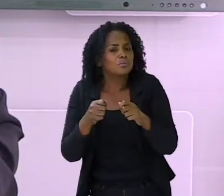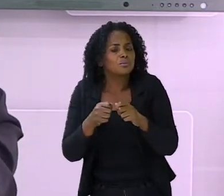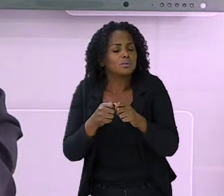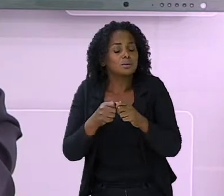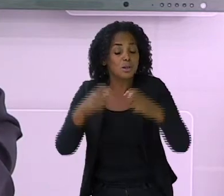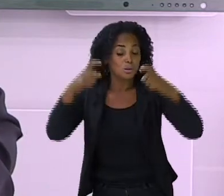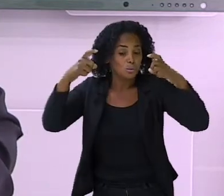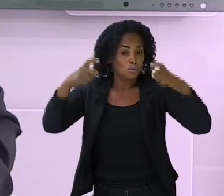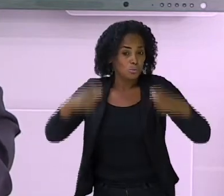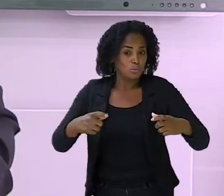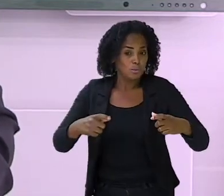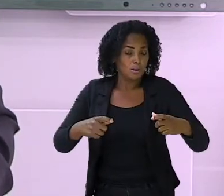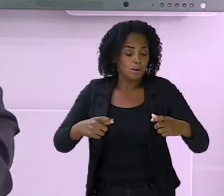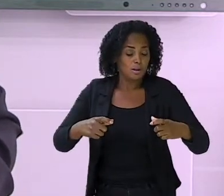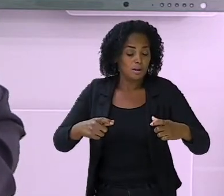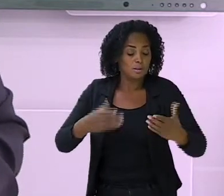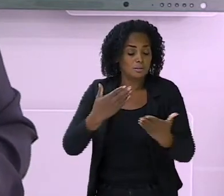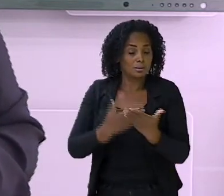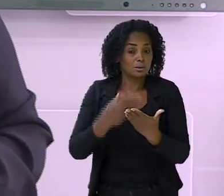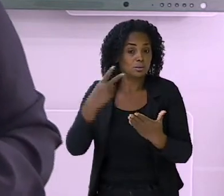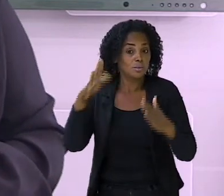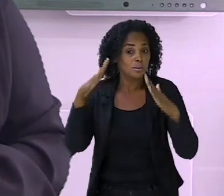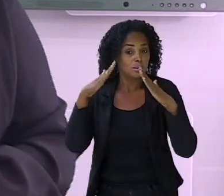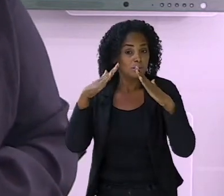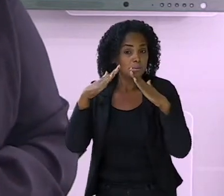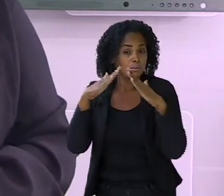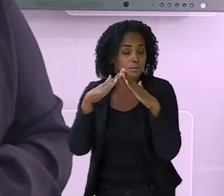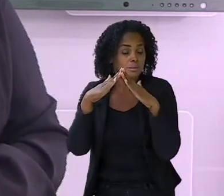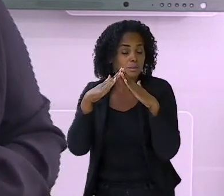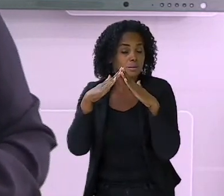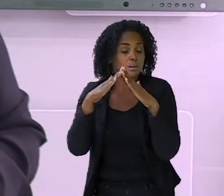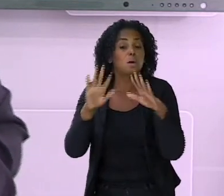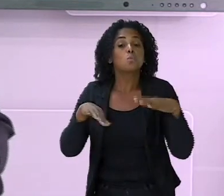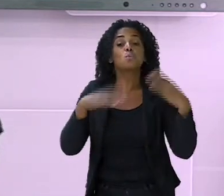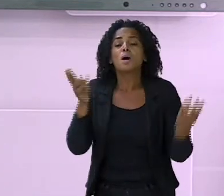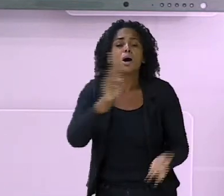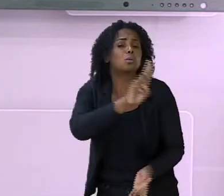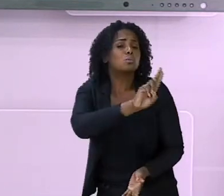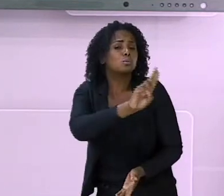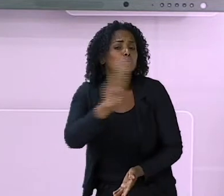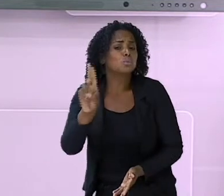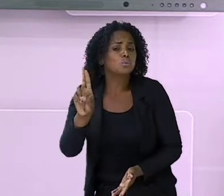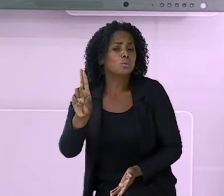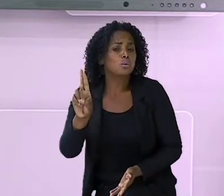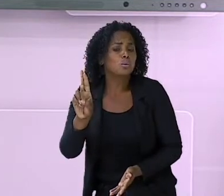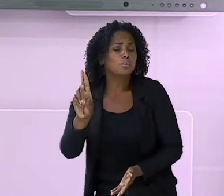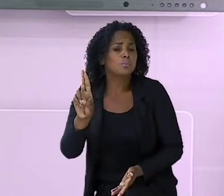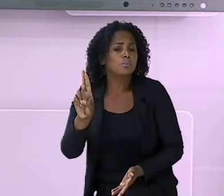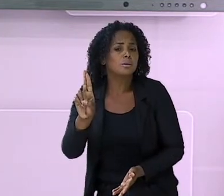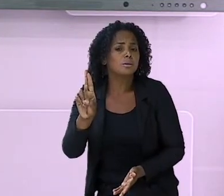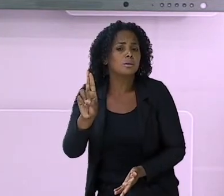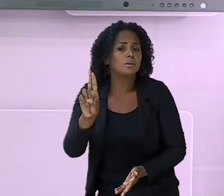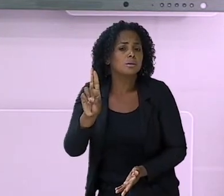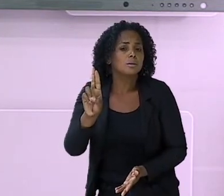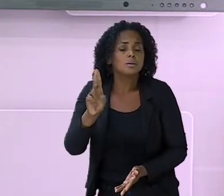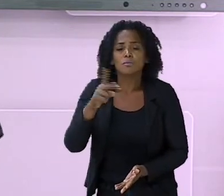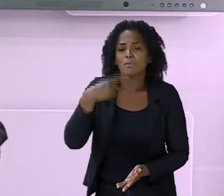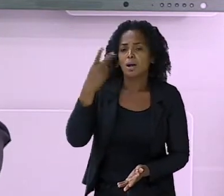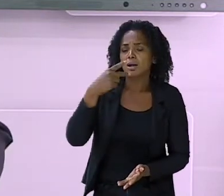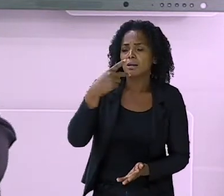ambiente escolar, residencial, nós demos um nome para os objetos, que